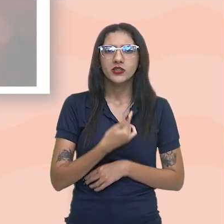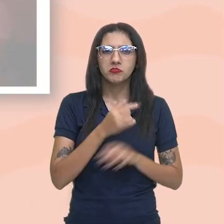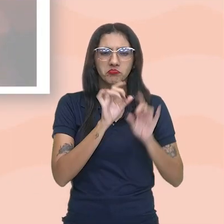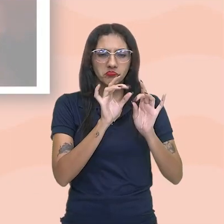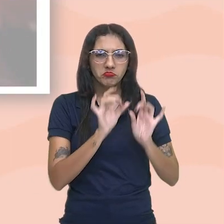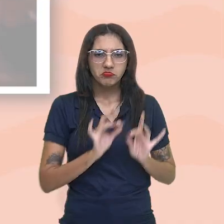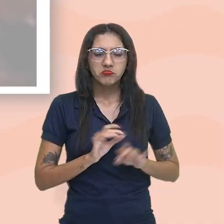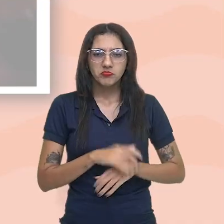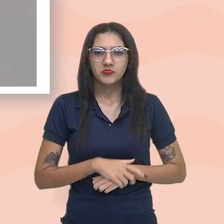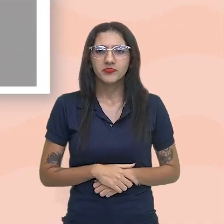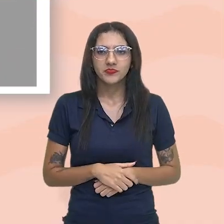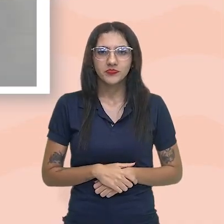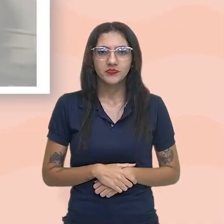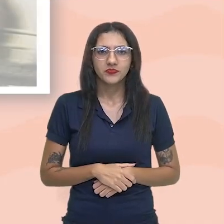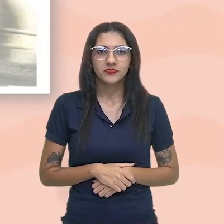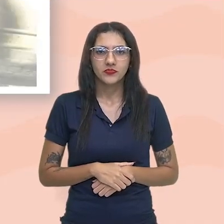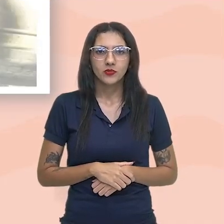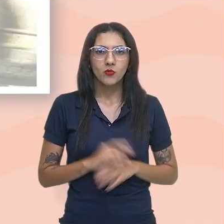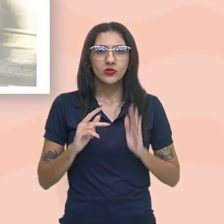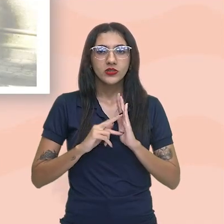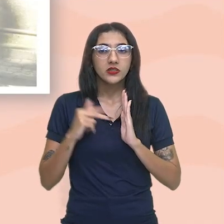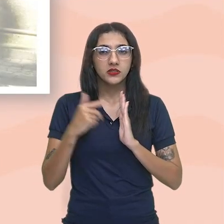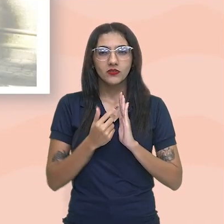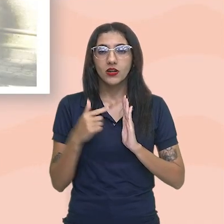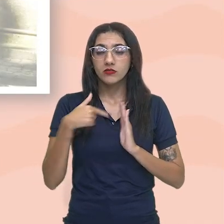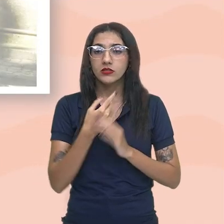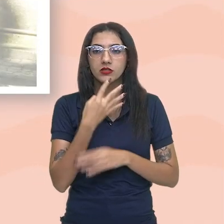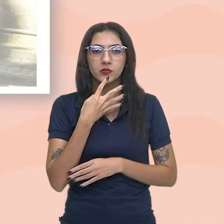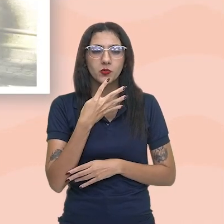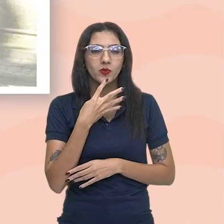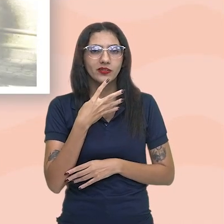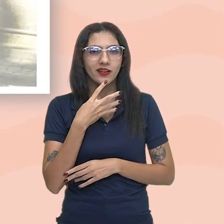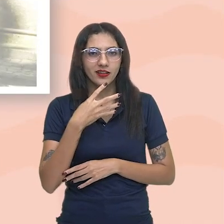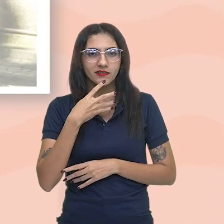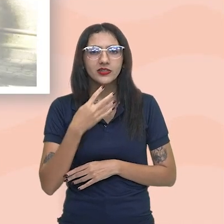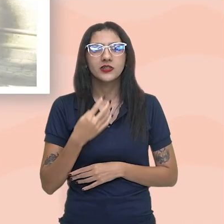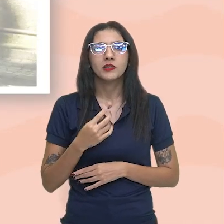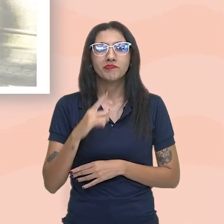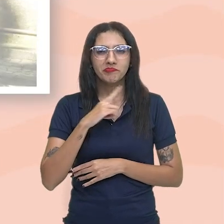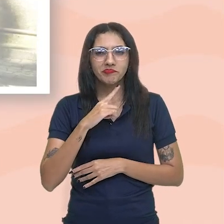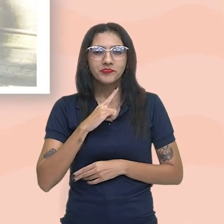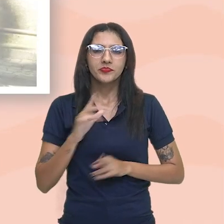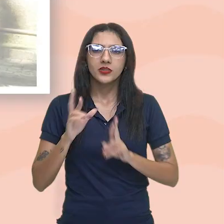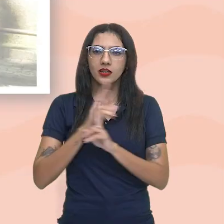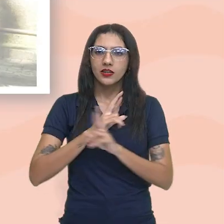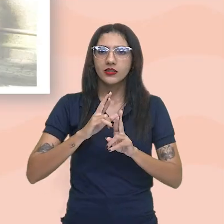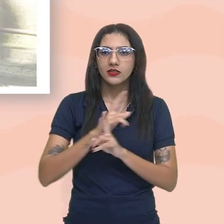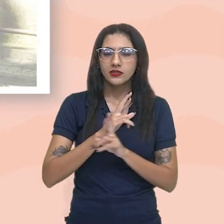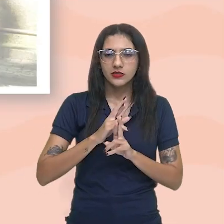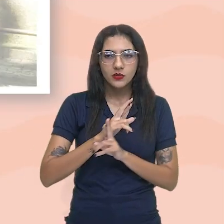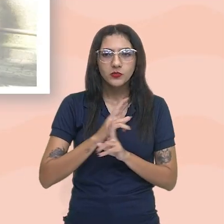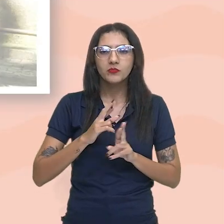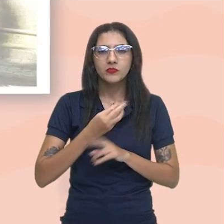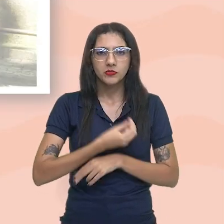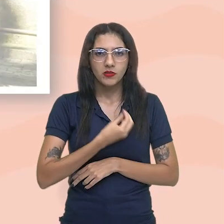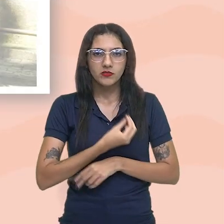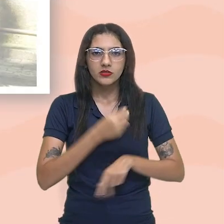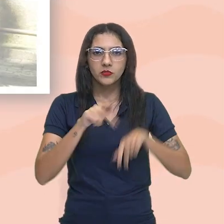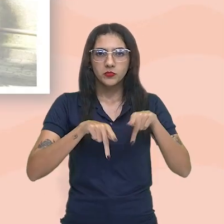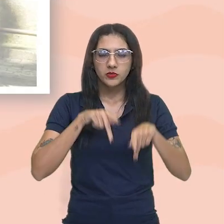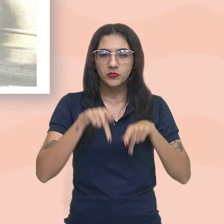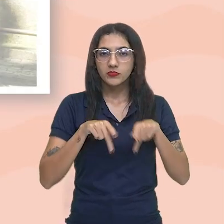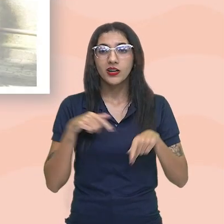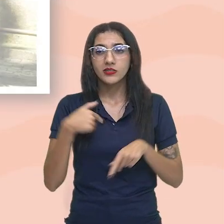e o sentido do que a gente tem dentro do acervo de Lille, né, está implicado nesse movimento de repatriação, né, que é a gente